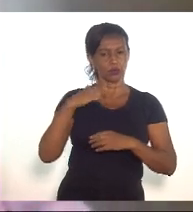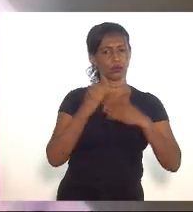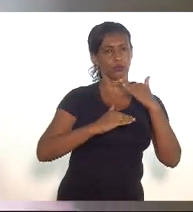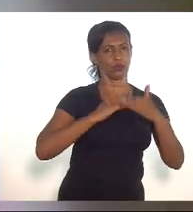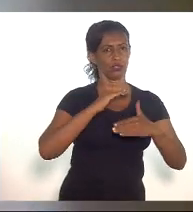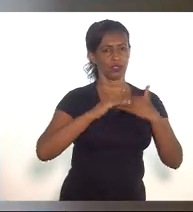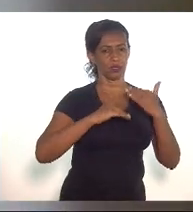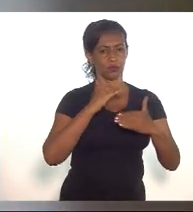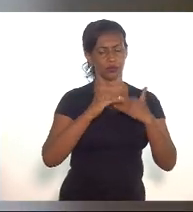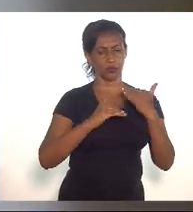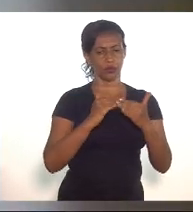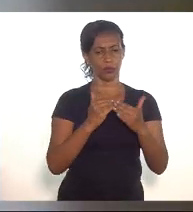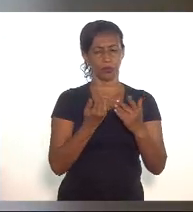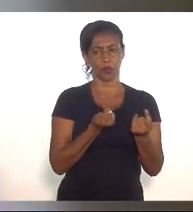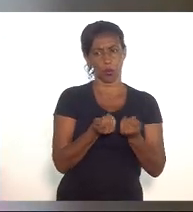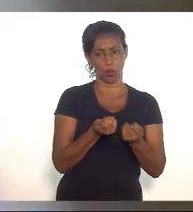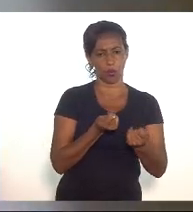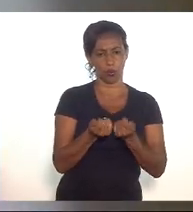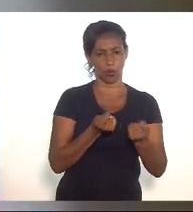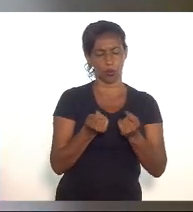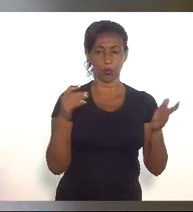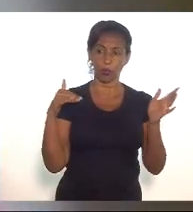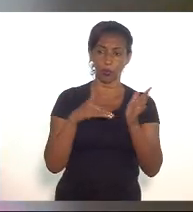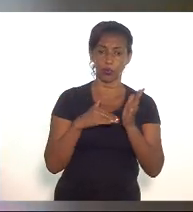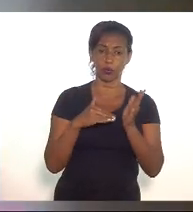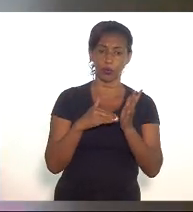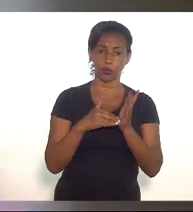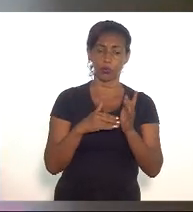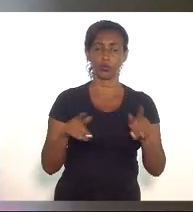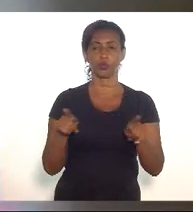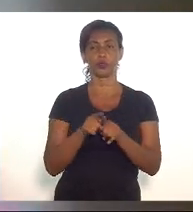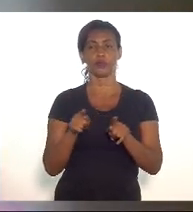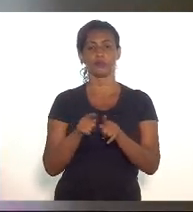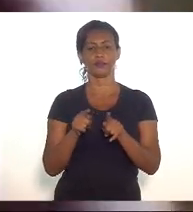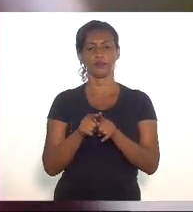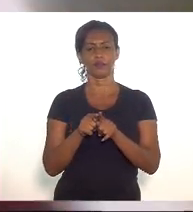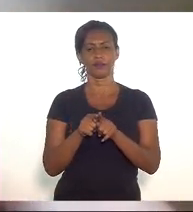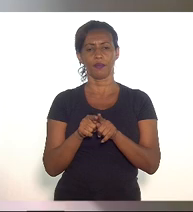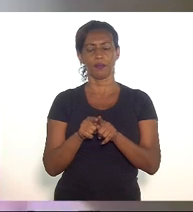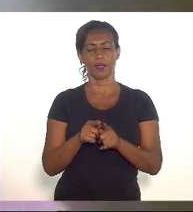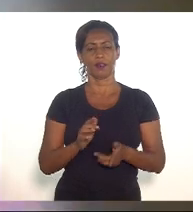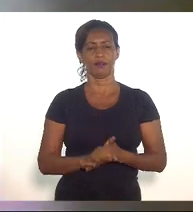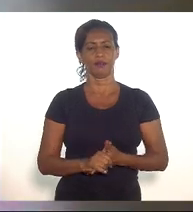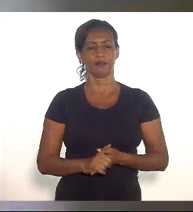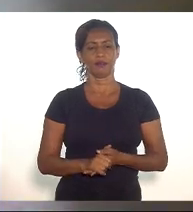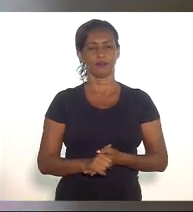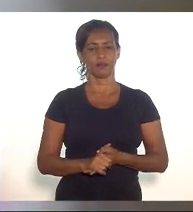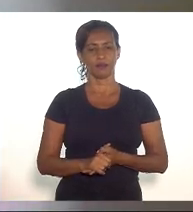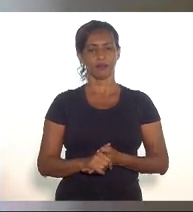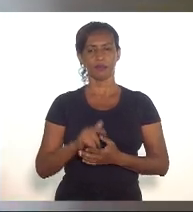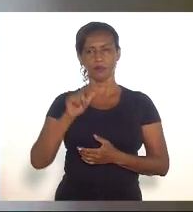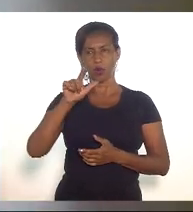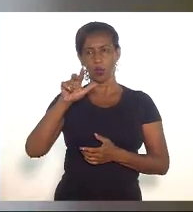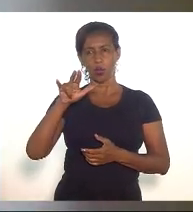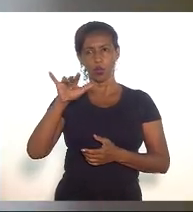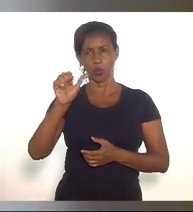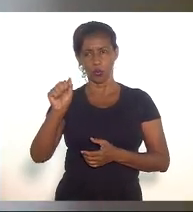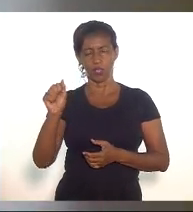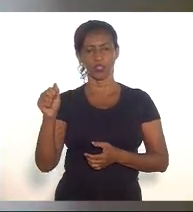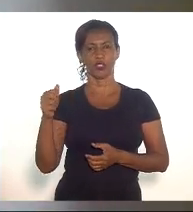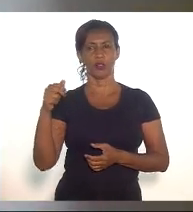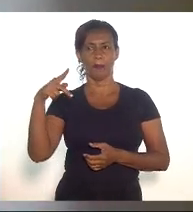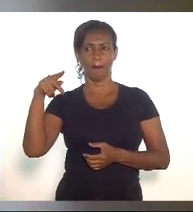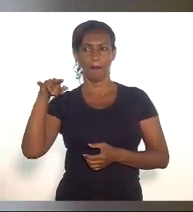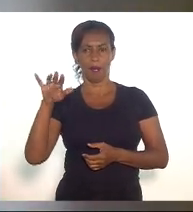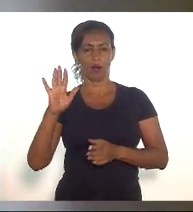desenvolvimento econômico. E, por último, eu queria também destacar, o Luiz Paulo falou, e eu quero